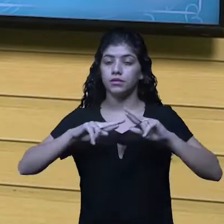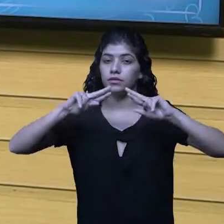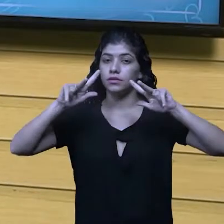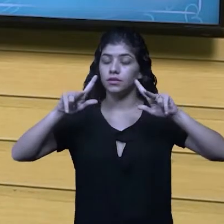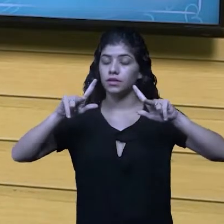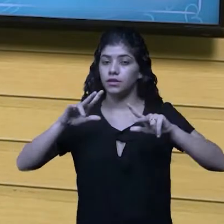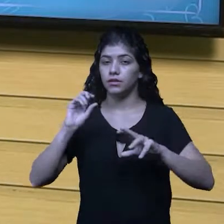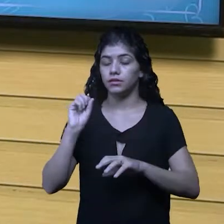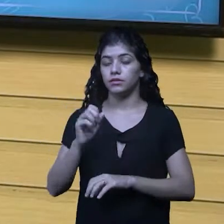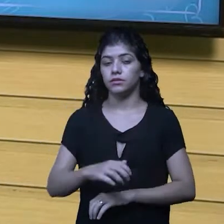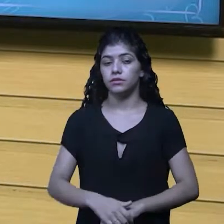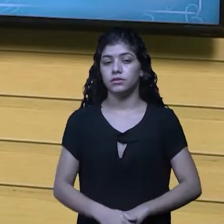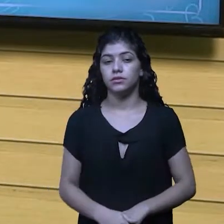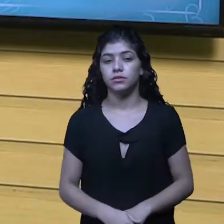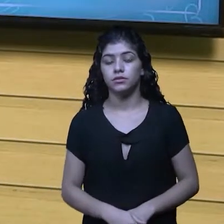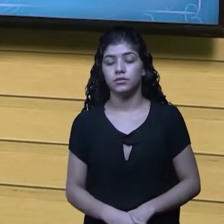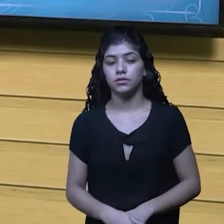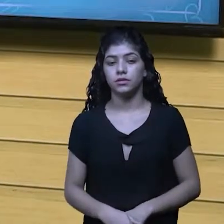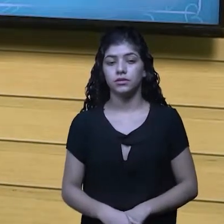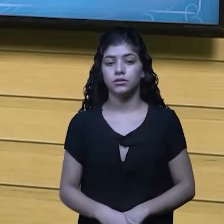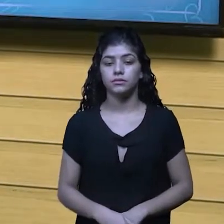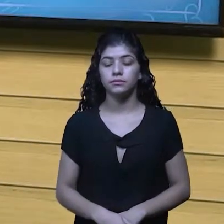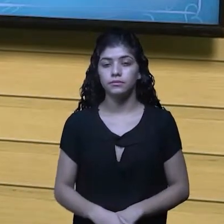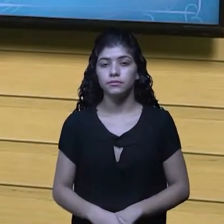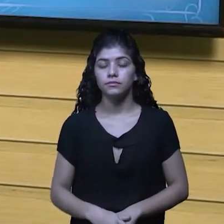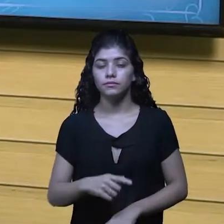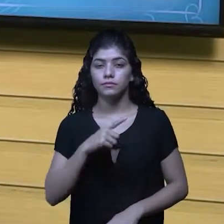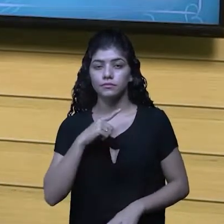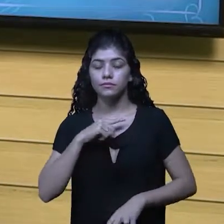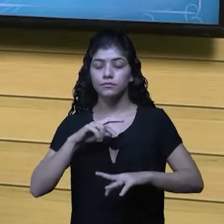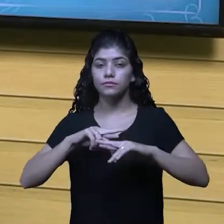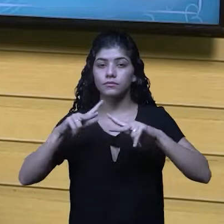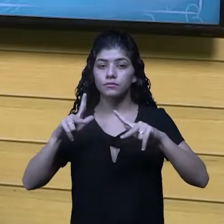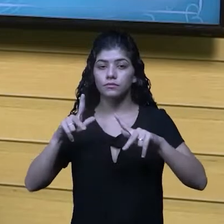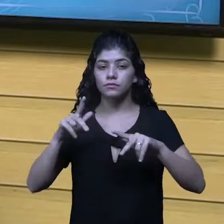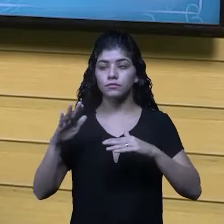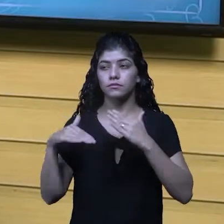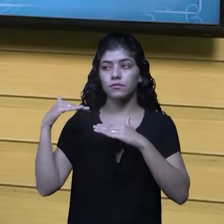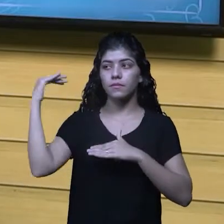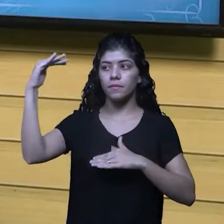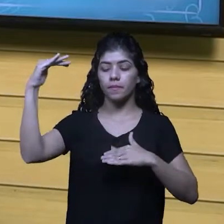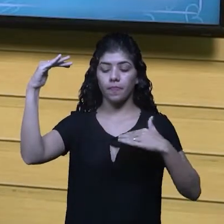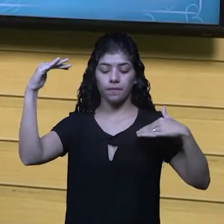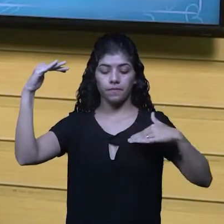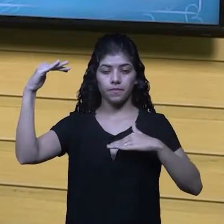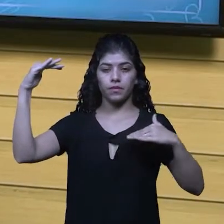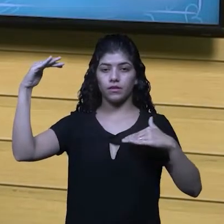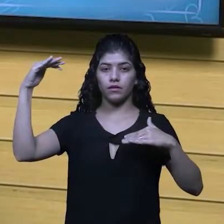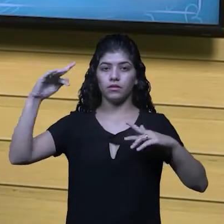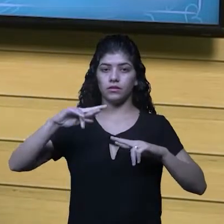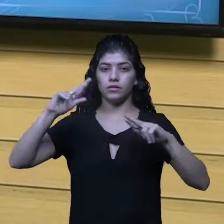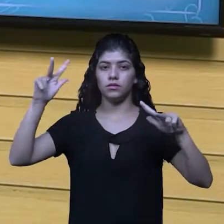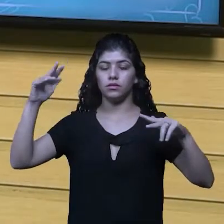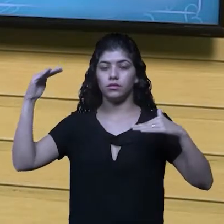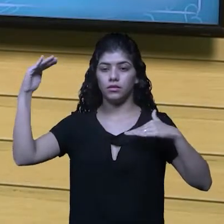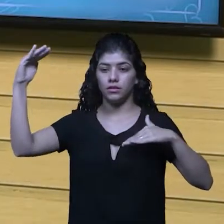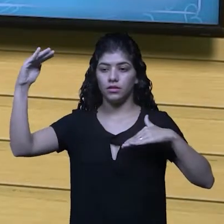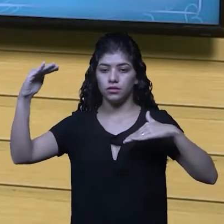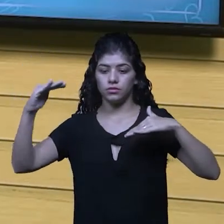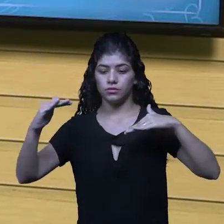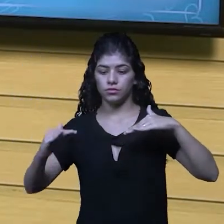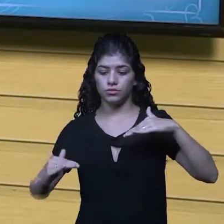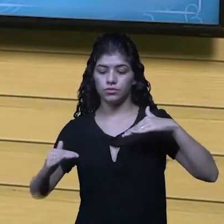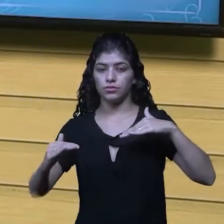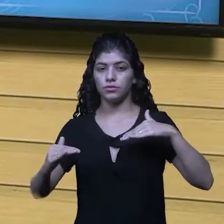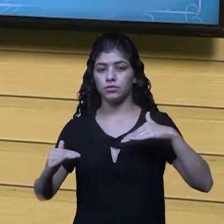diferença de potencial, que vai fazer essa diferença. Então o que está em cima e o que está embaixo vai fazer diferença e ele vai cair.